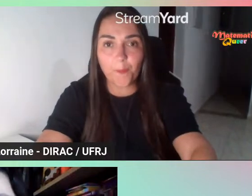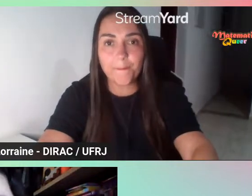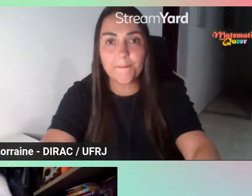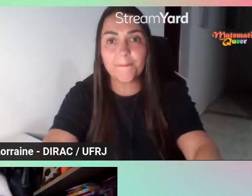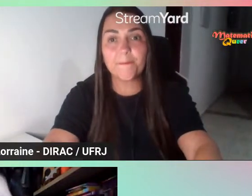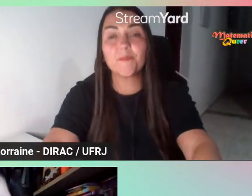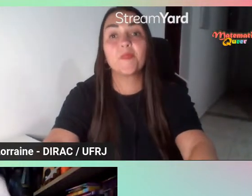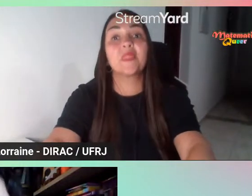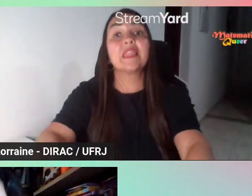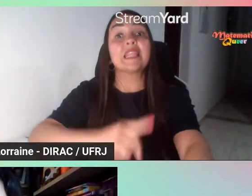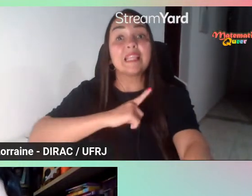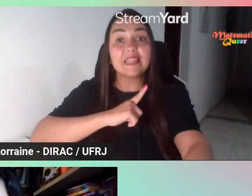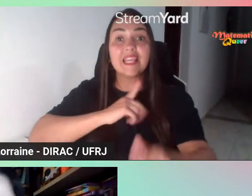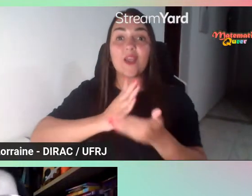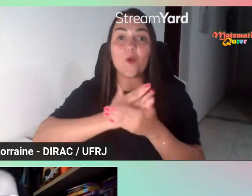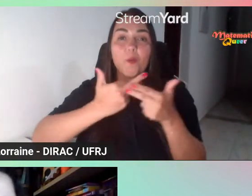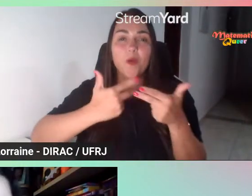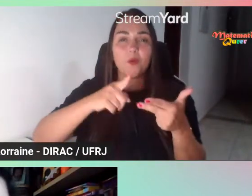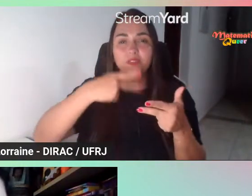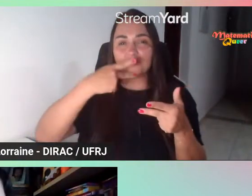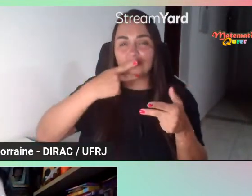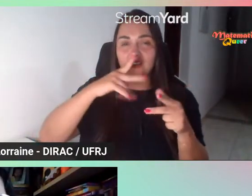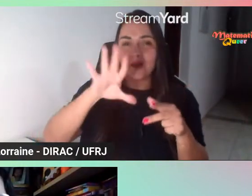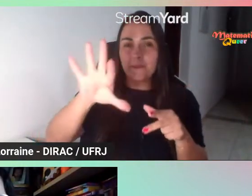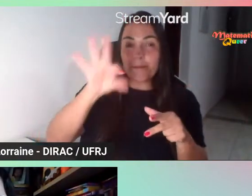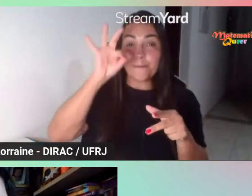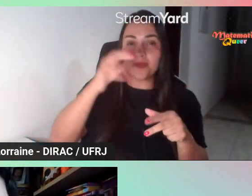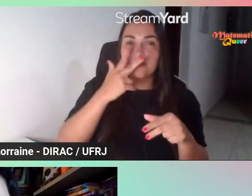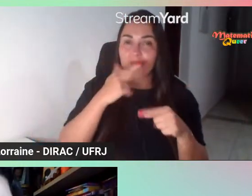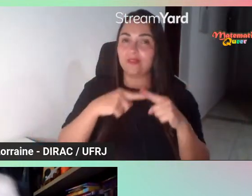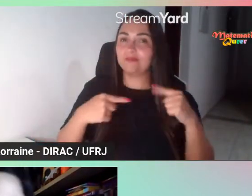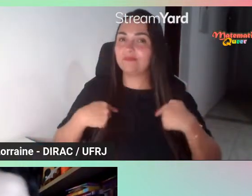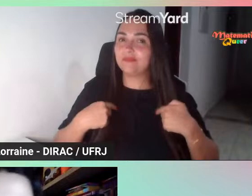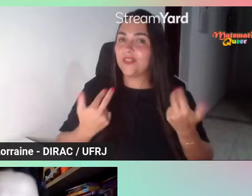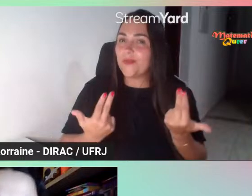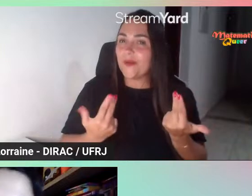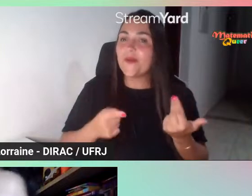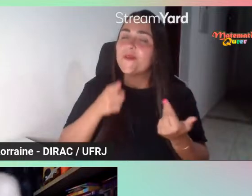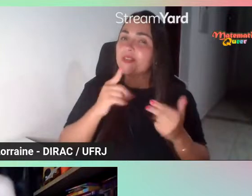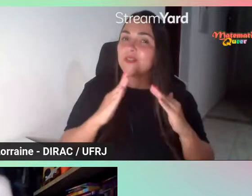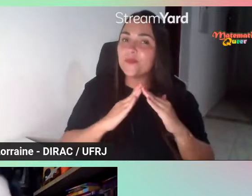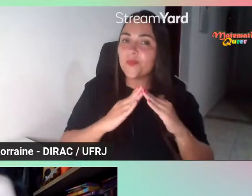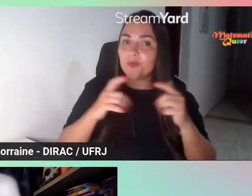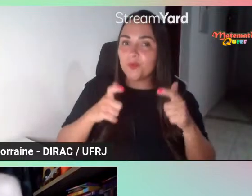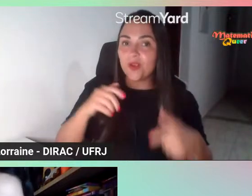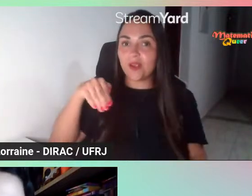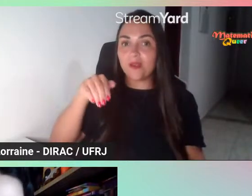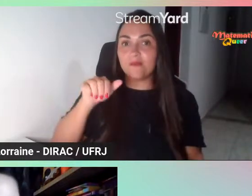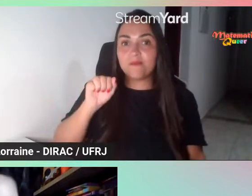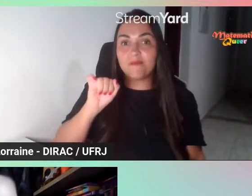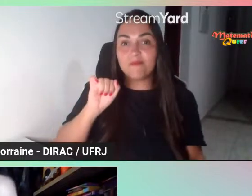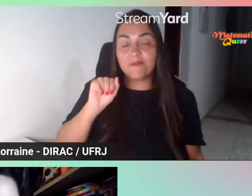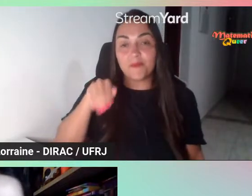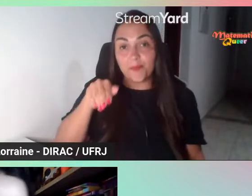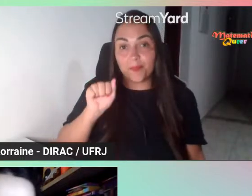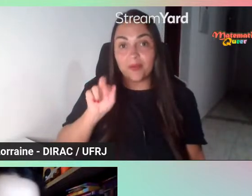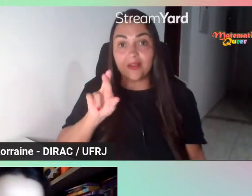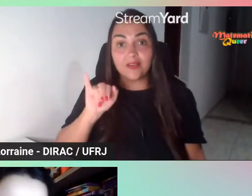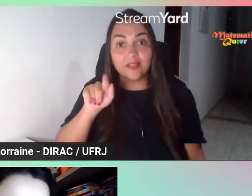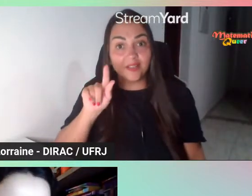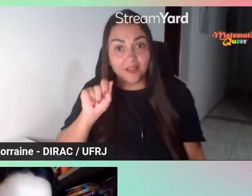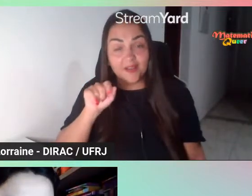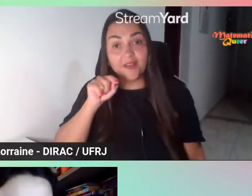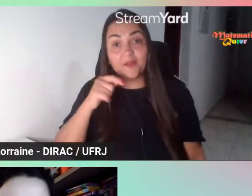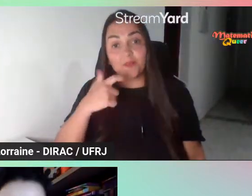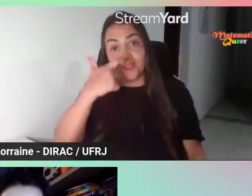que parecem um pouco com a minha, porque você é de Maringá, né? E foi professora